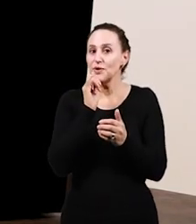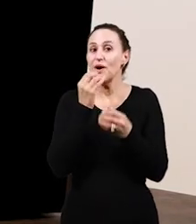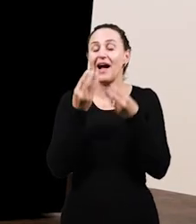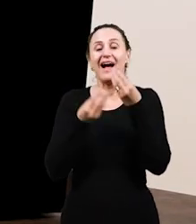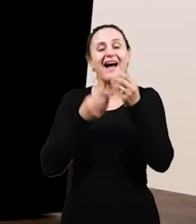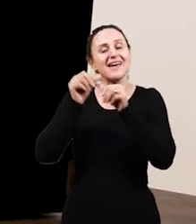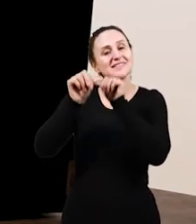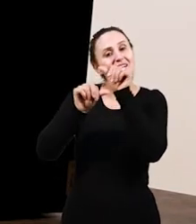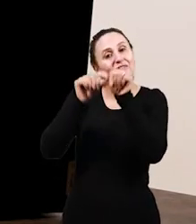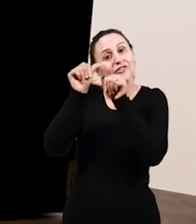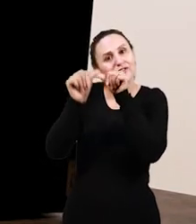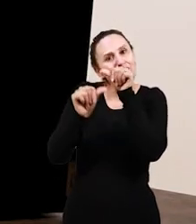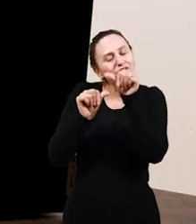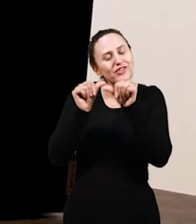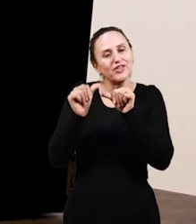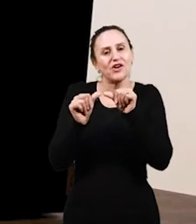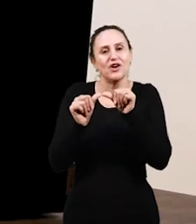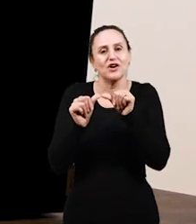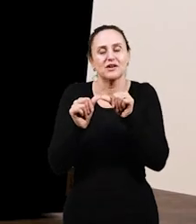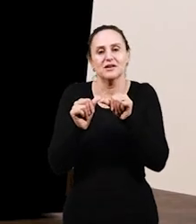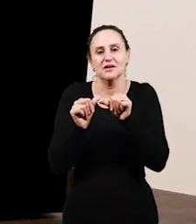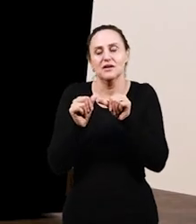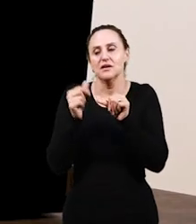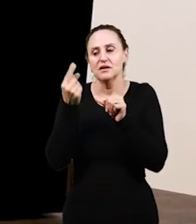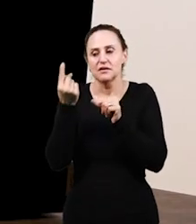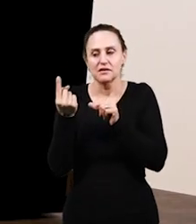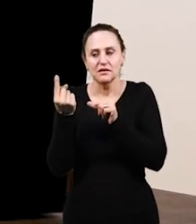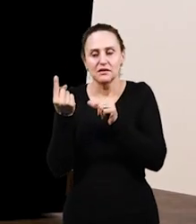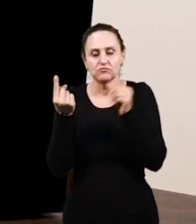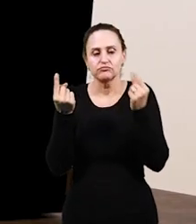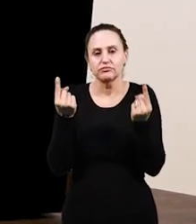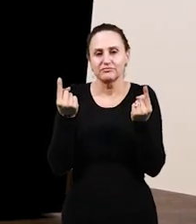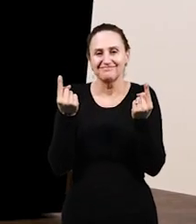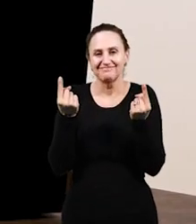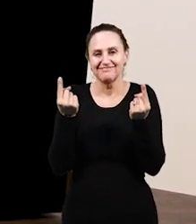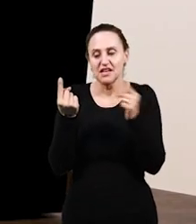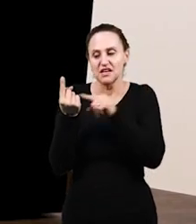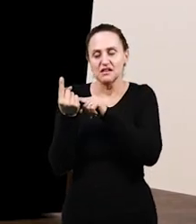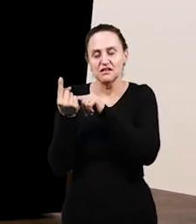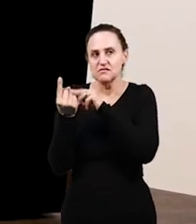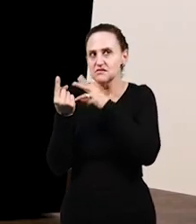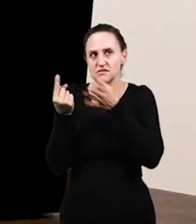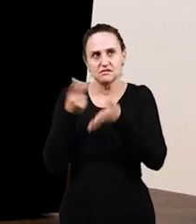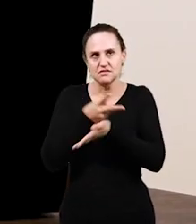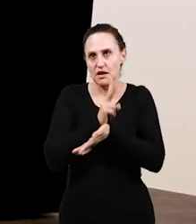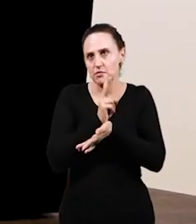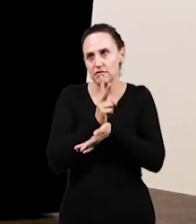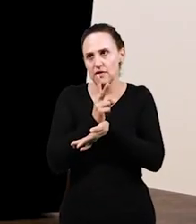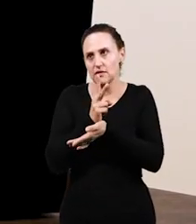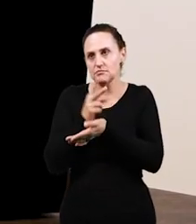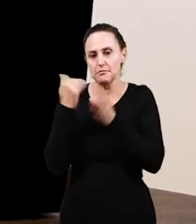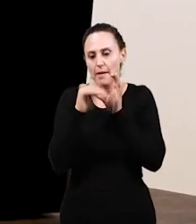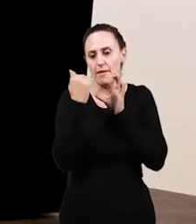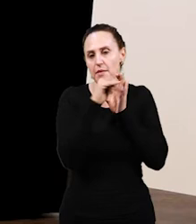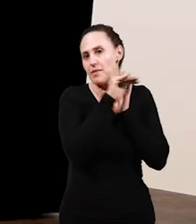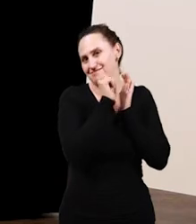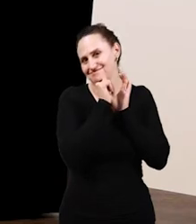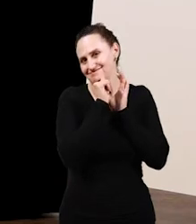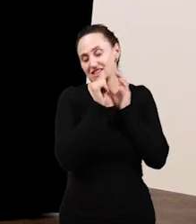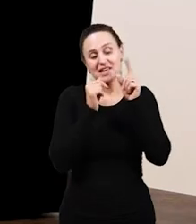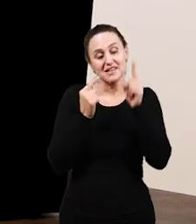troca entre o emissor eo receptor então emissora só o que manda e receptor só que recebe né Então essa é a grande crítica da